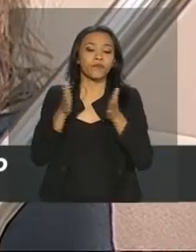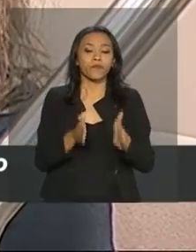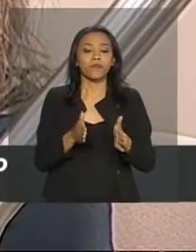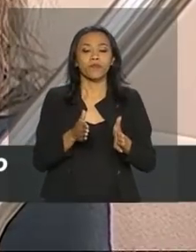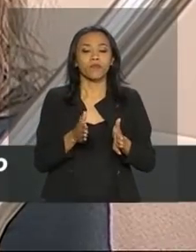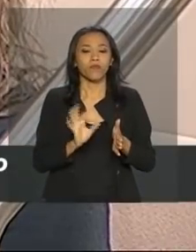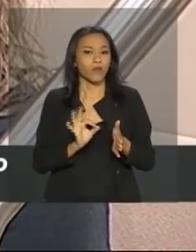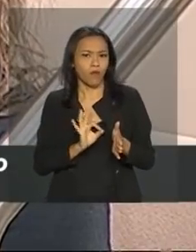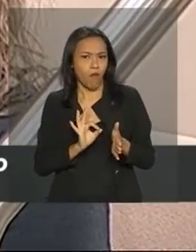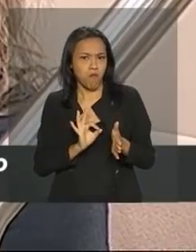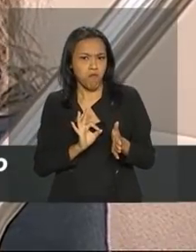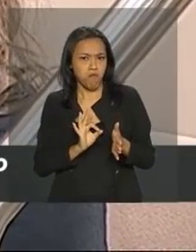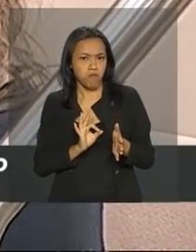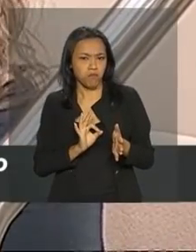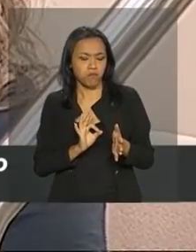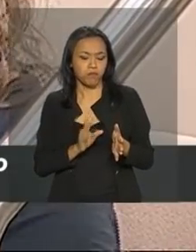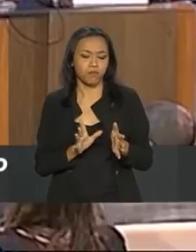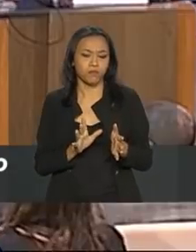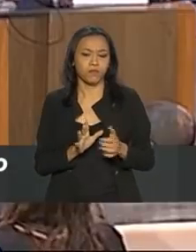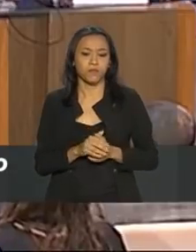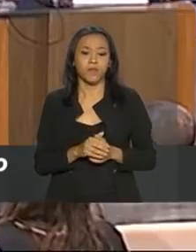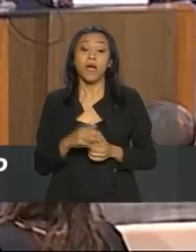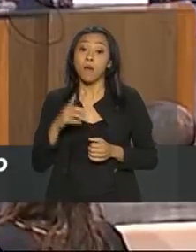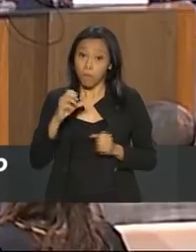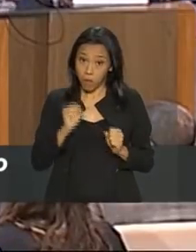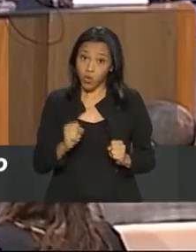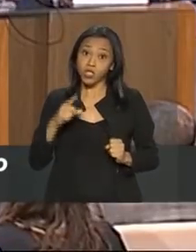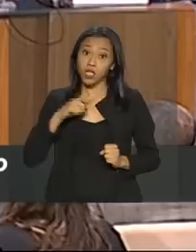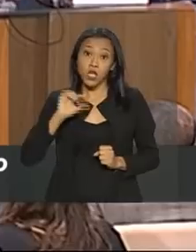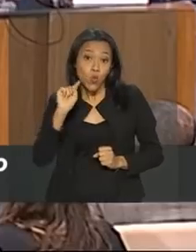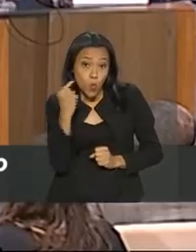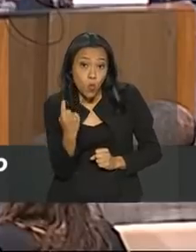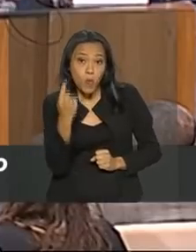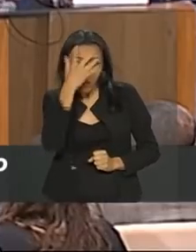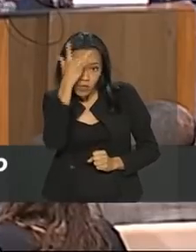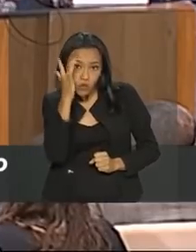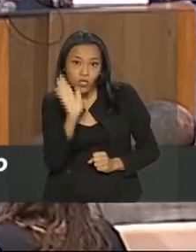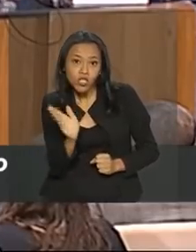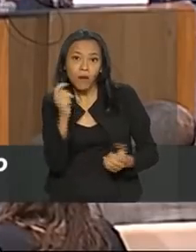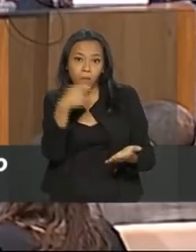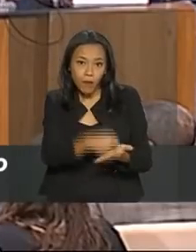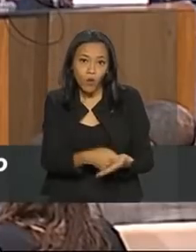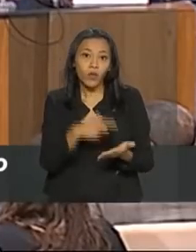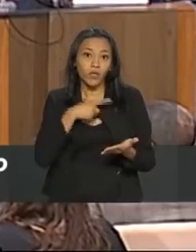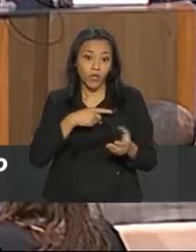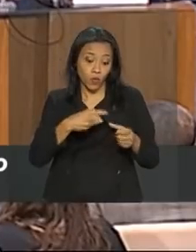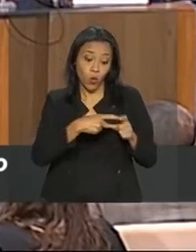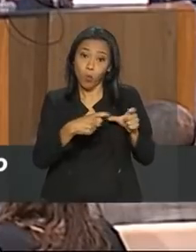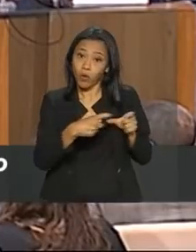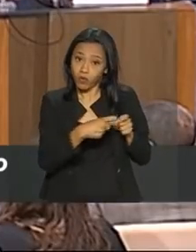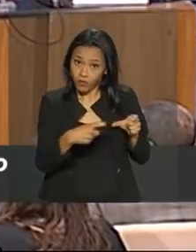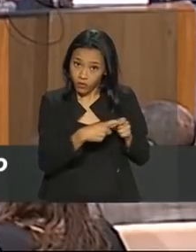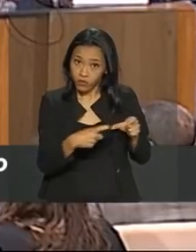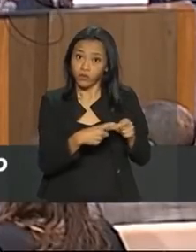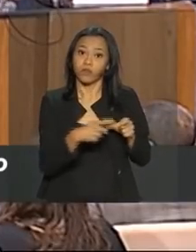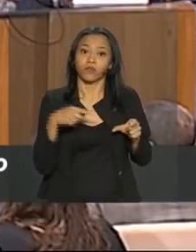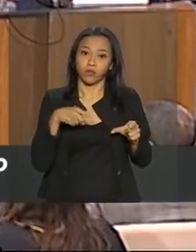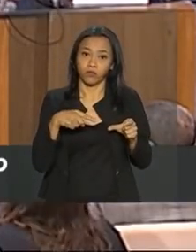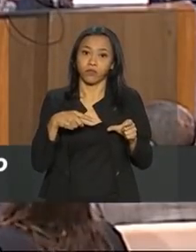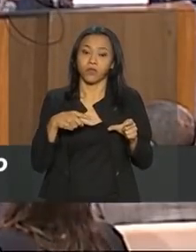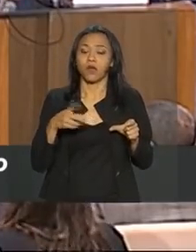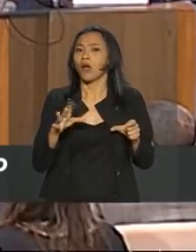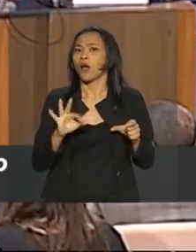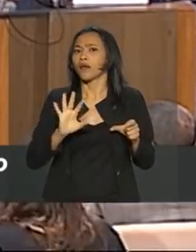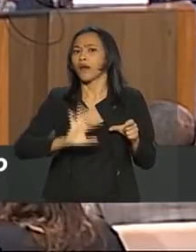não necessariamente pode ser uma pessoa que pagou tem o comprovante de pagamento e algum problema da conciliação bancária